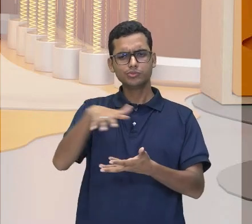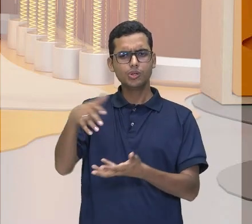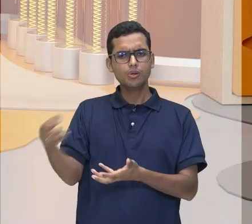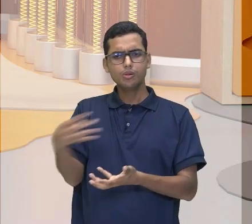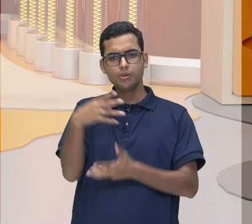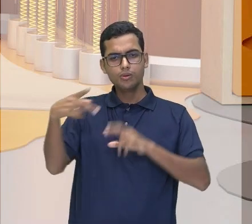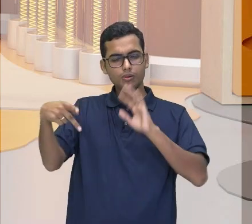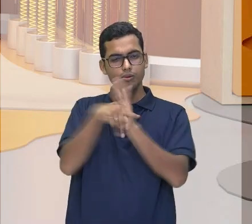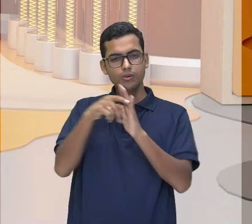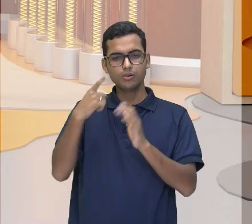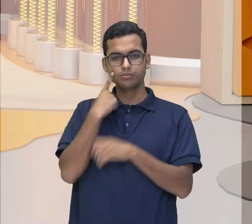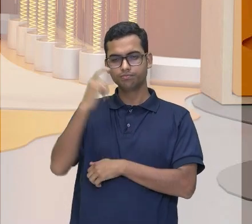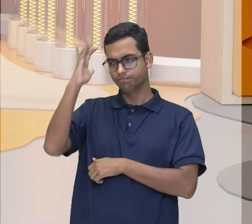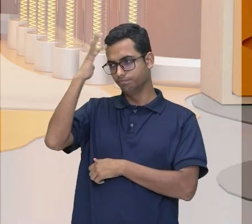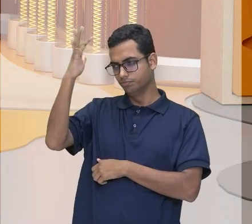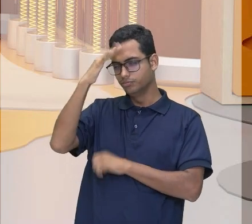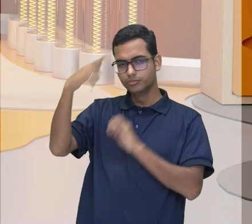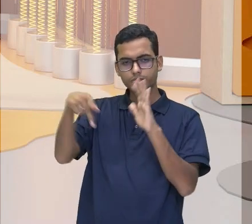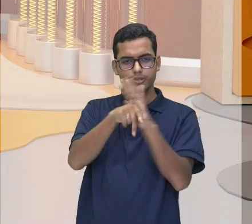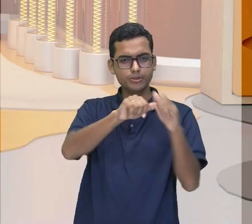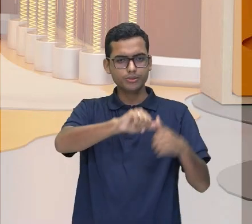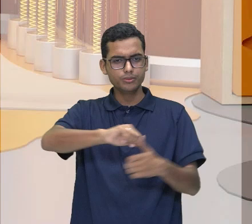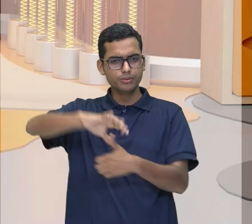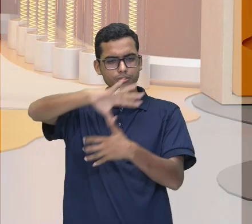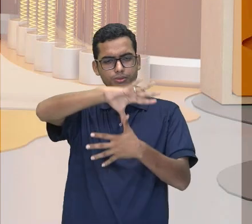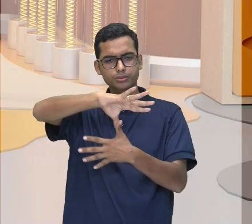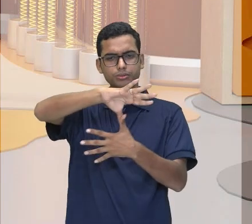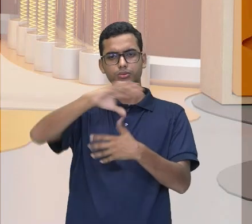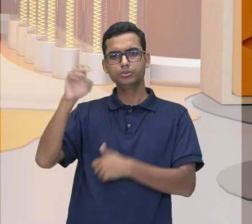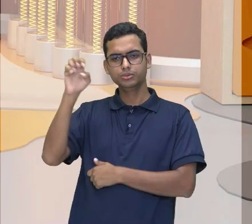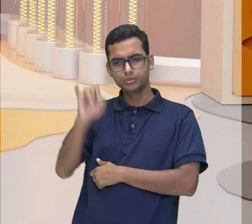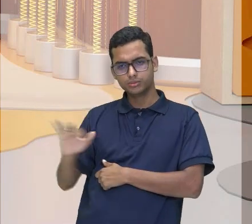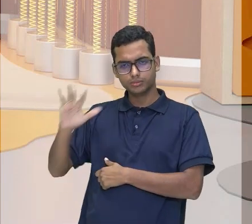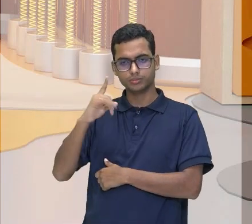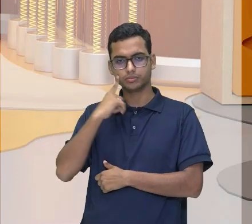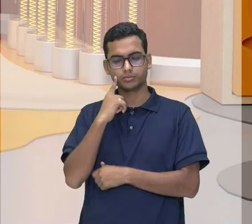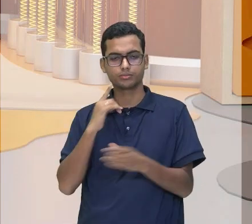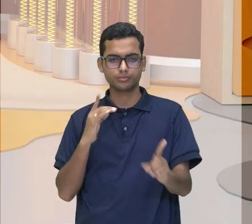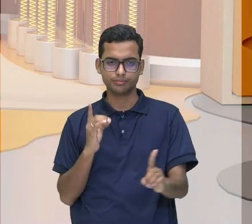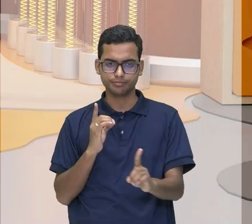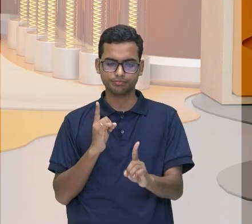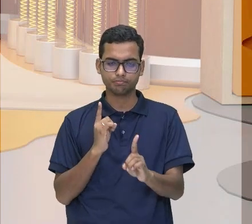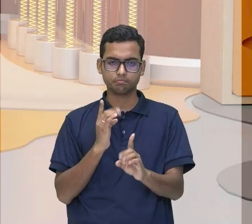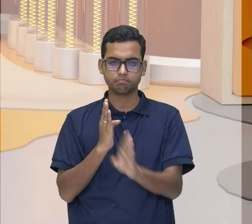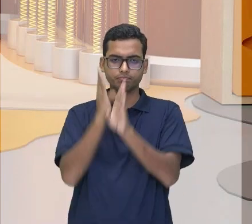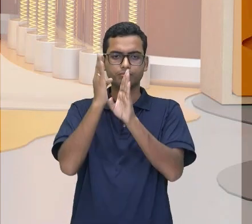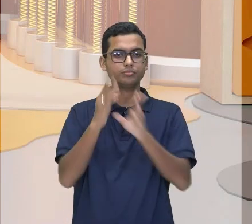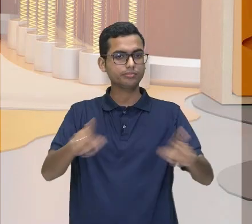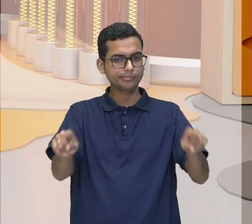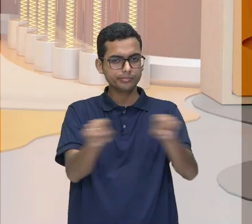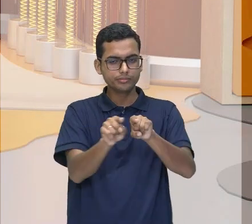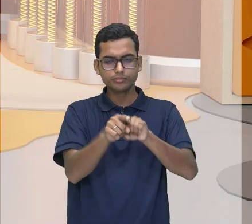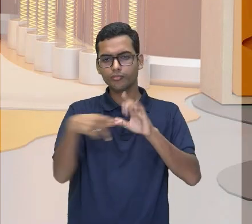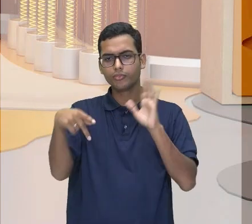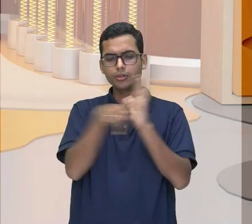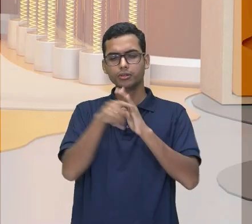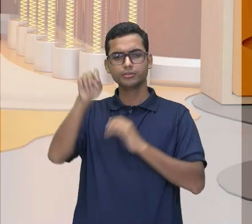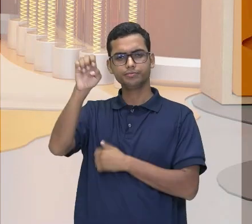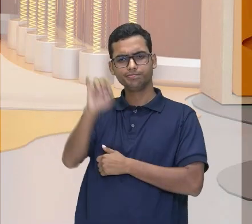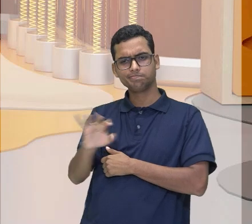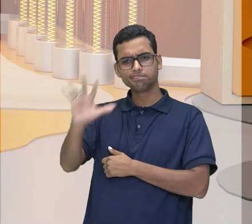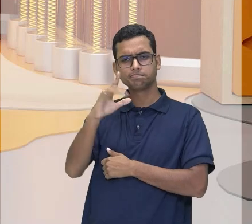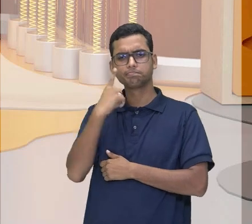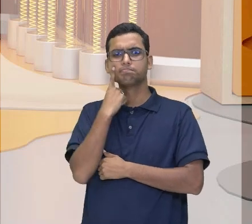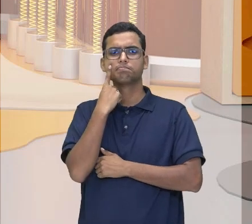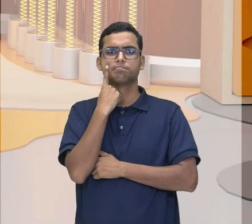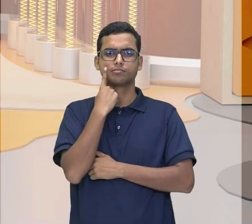terras recém-descobertas, ou melhor, recém-encontradas. Os europeus acreditavam que o Novo Mundo poderia